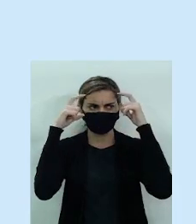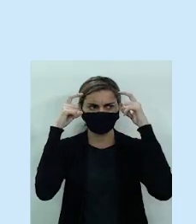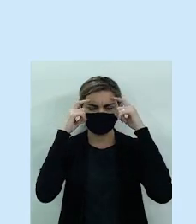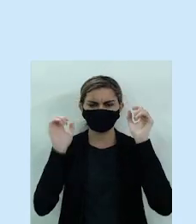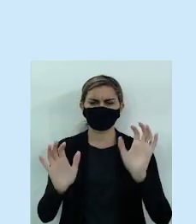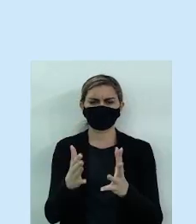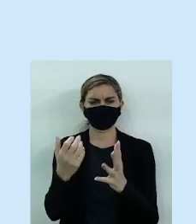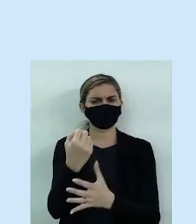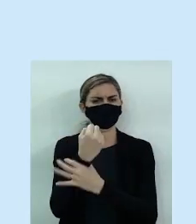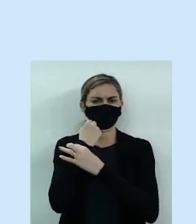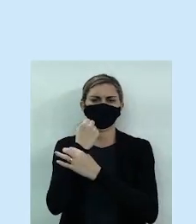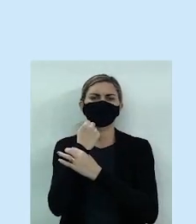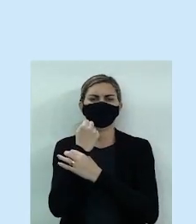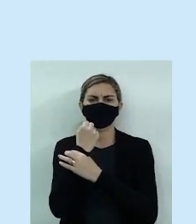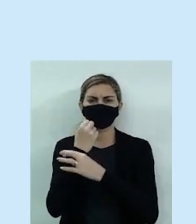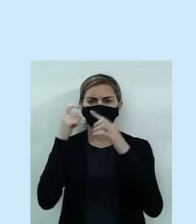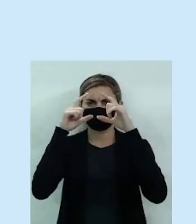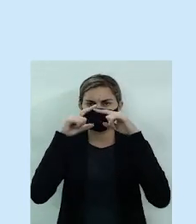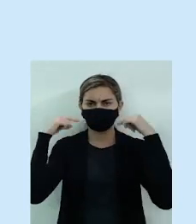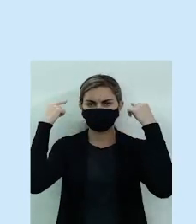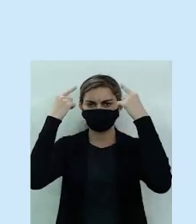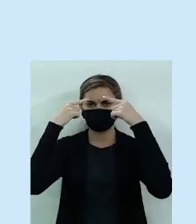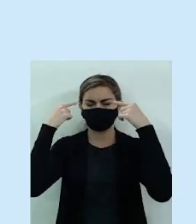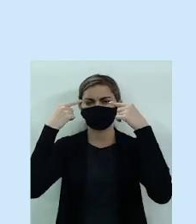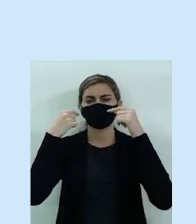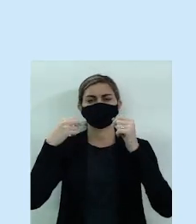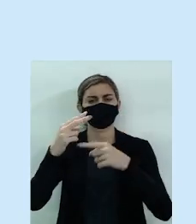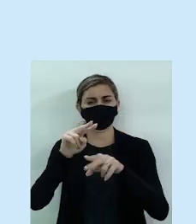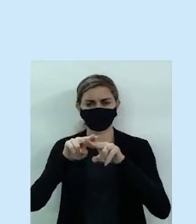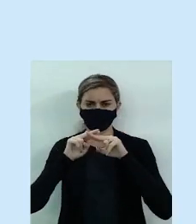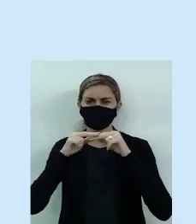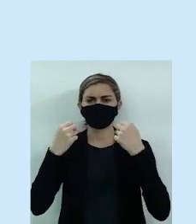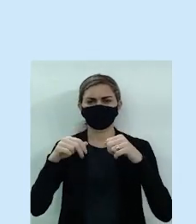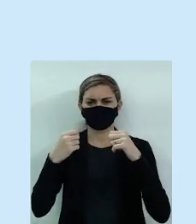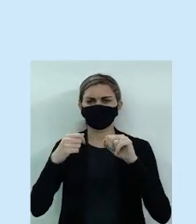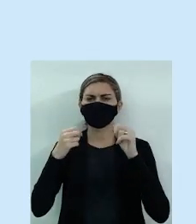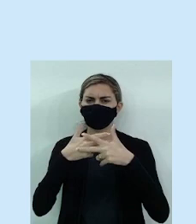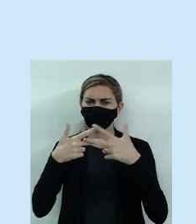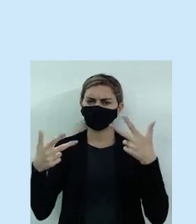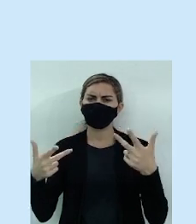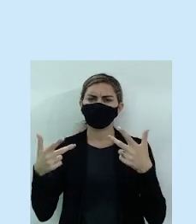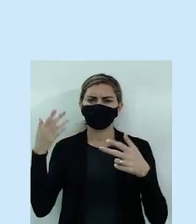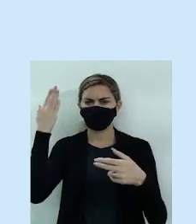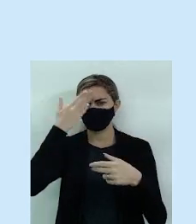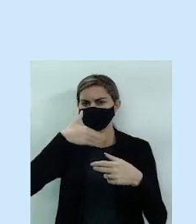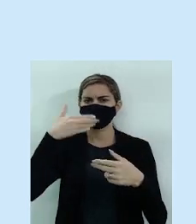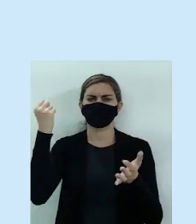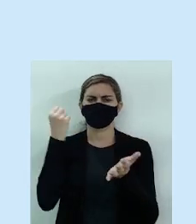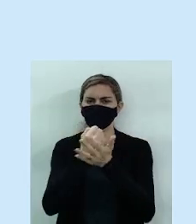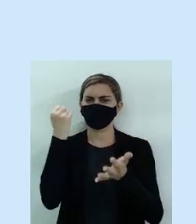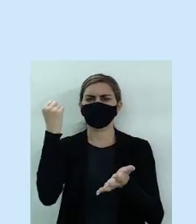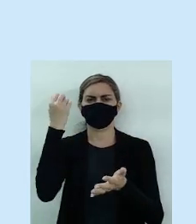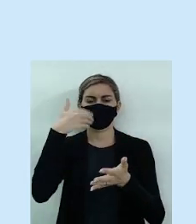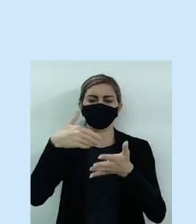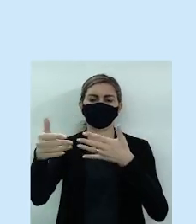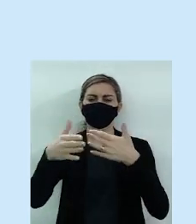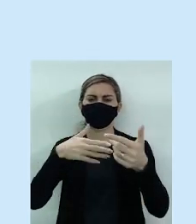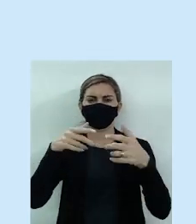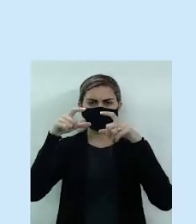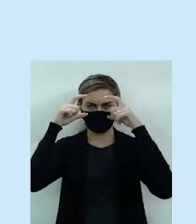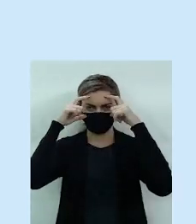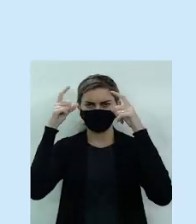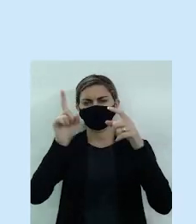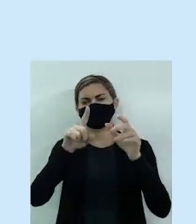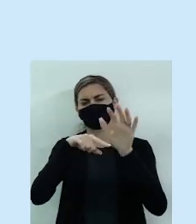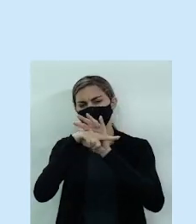promover segurança à região dos olhos e por isso eles precisam ter uma qualidade comprovada. A gente não pode comprar qualquer óculos, a gente